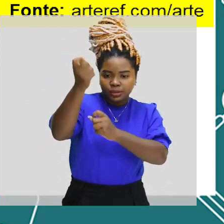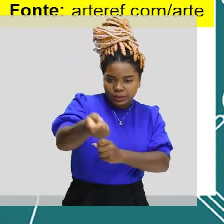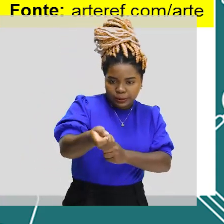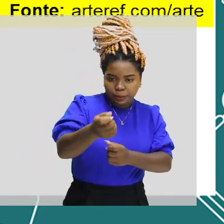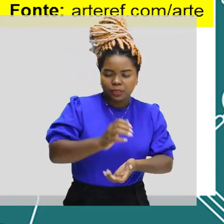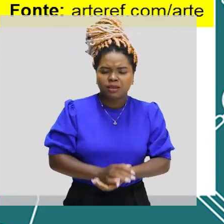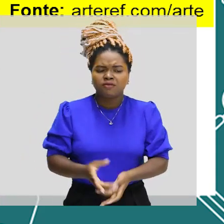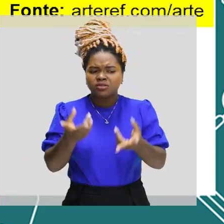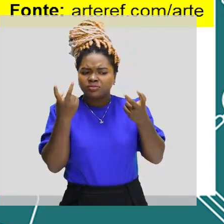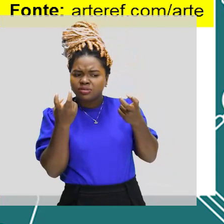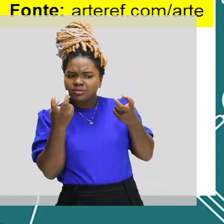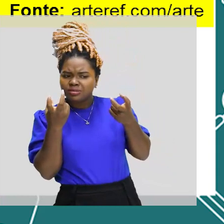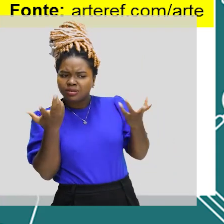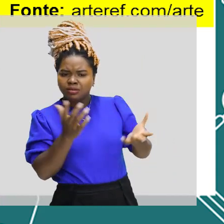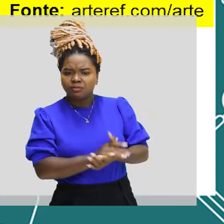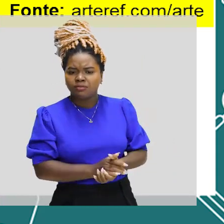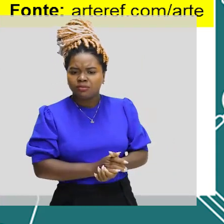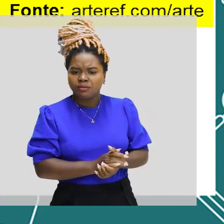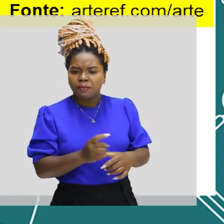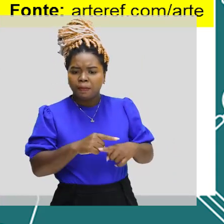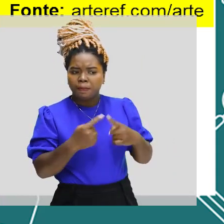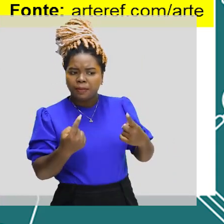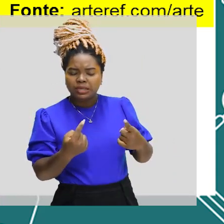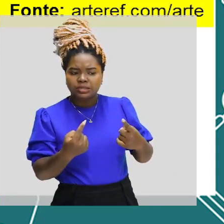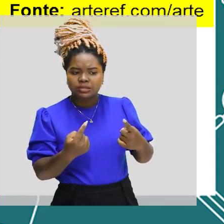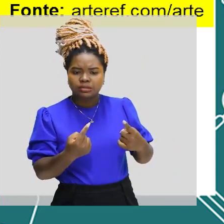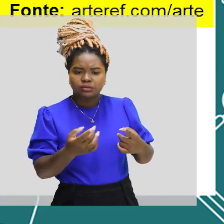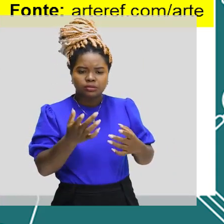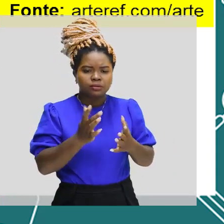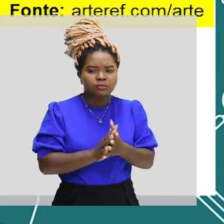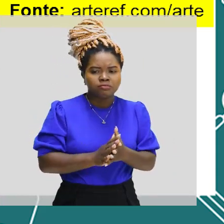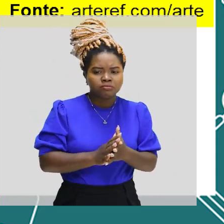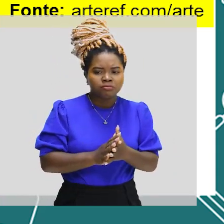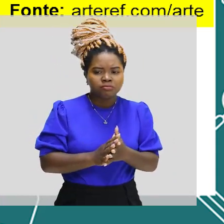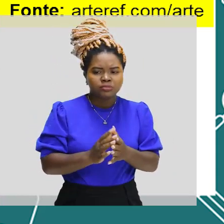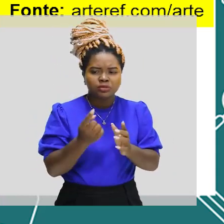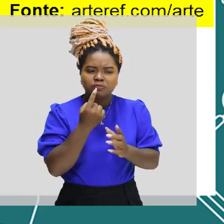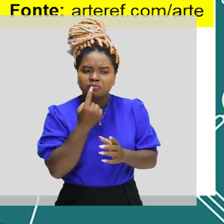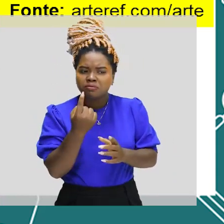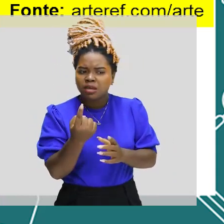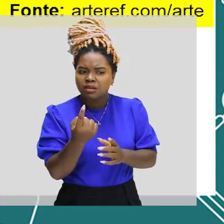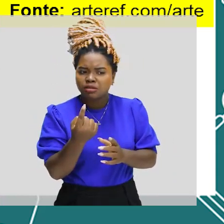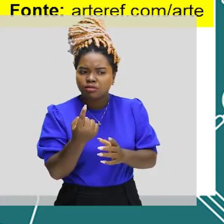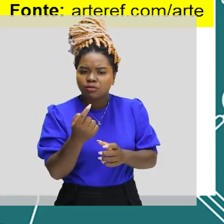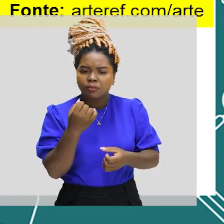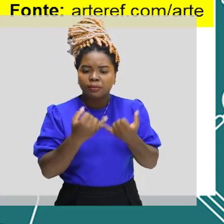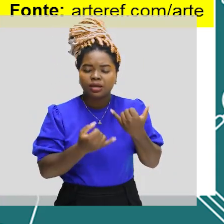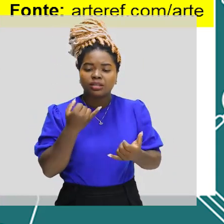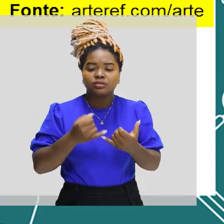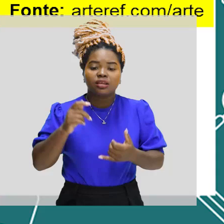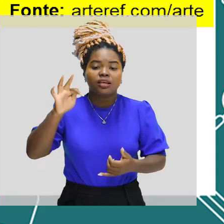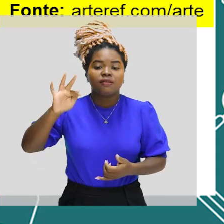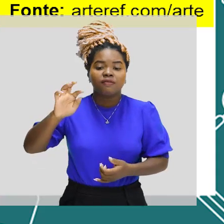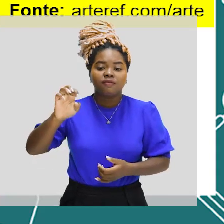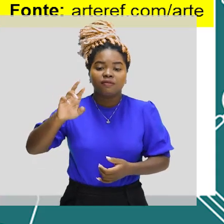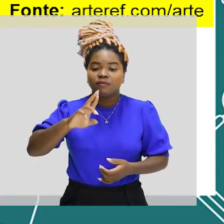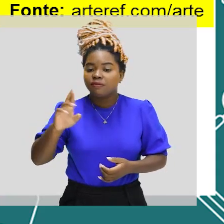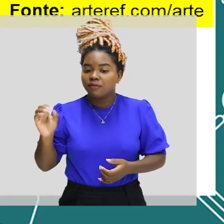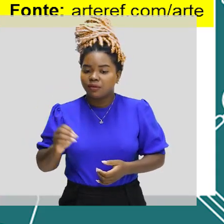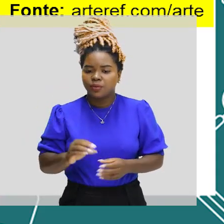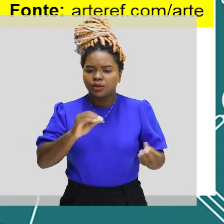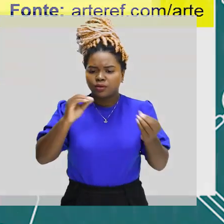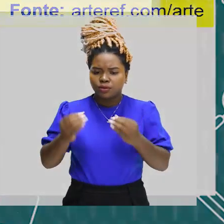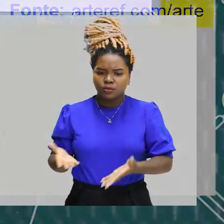colagem soldada de vários pedaços de ferro. Ou seja, não é um ser humano. Lembra um ser humano. Eu coloquei esculturas da